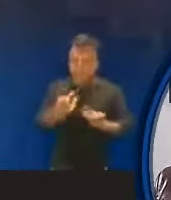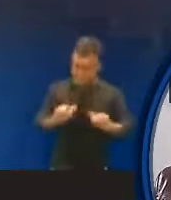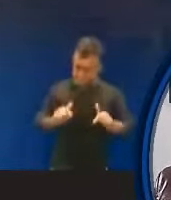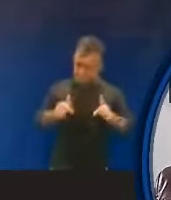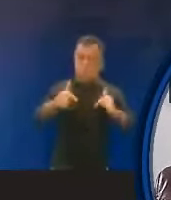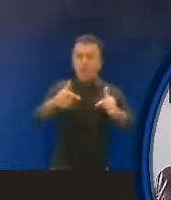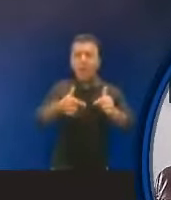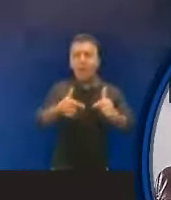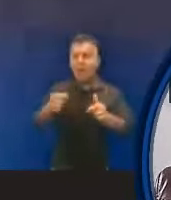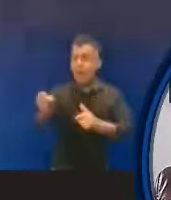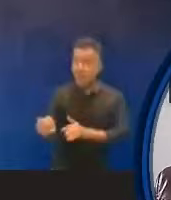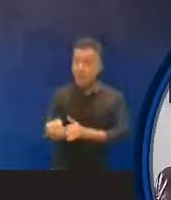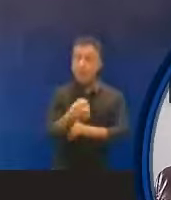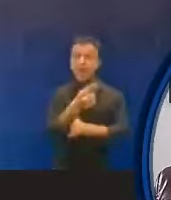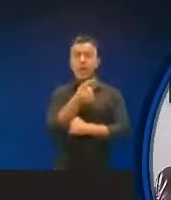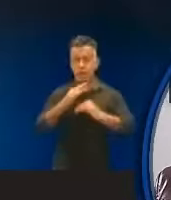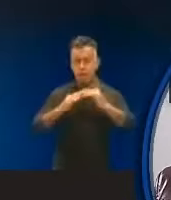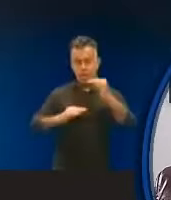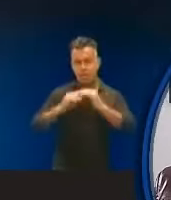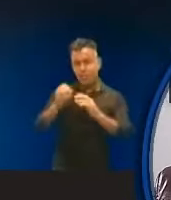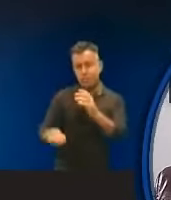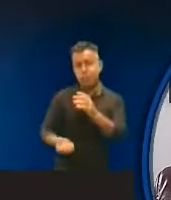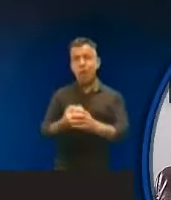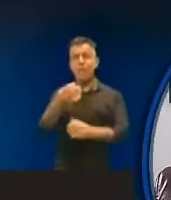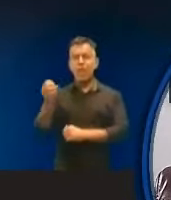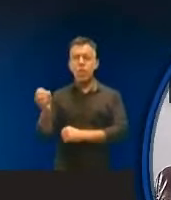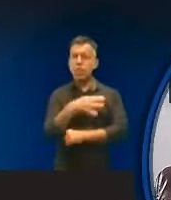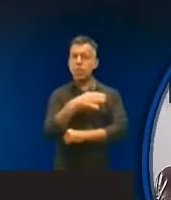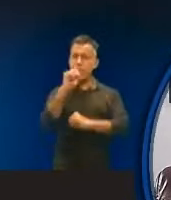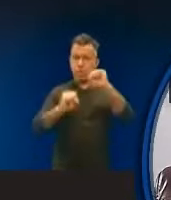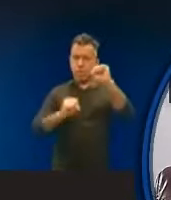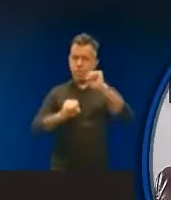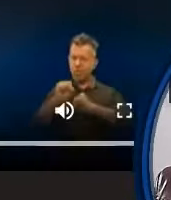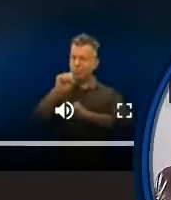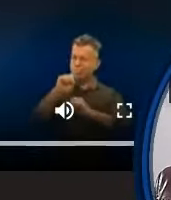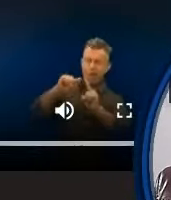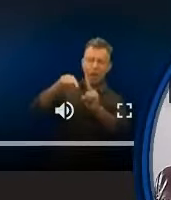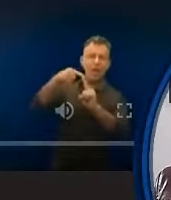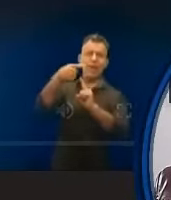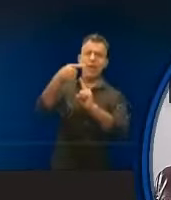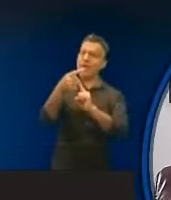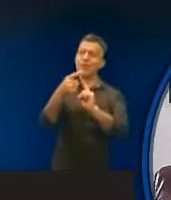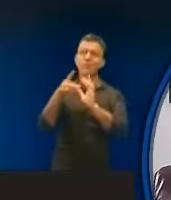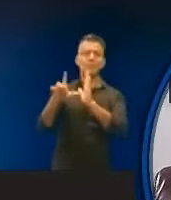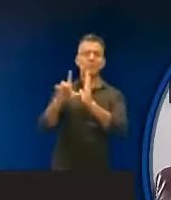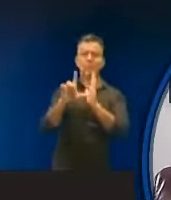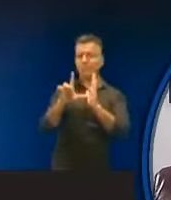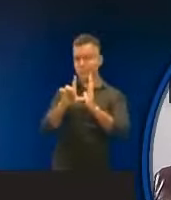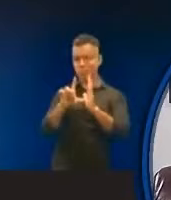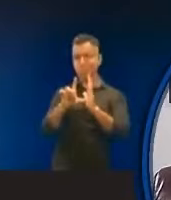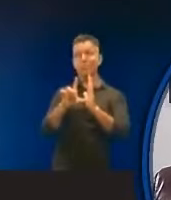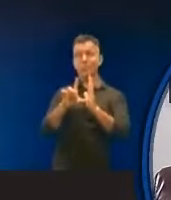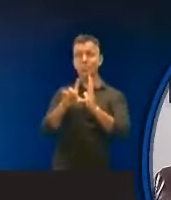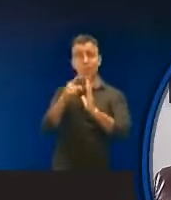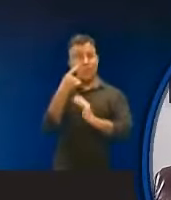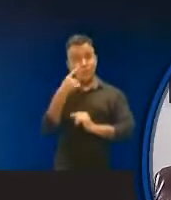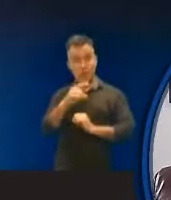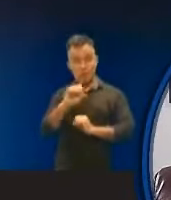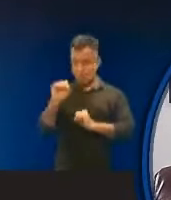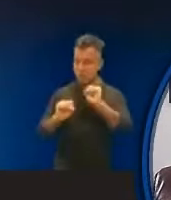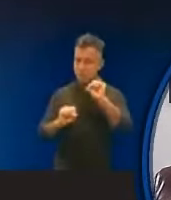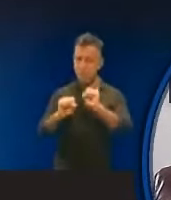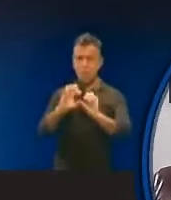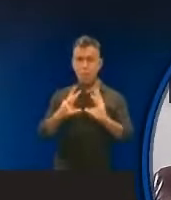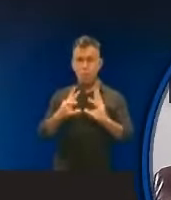de inovação que criou uma nova companhia, que vai muito, muito além do varejo. Vocês vão ver uma companhia